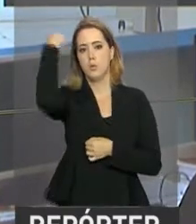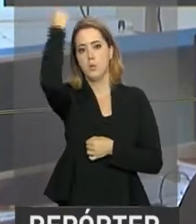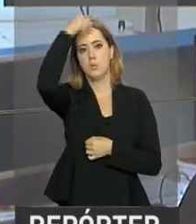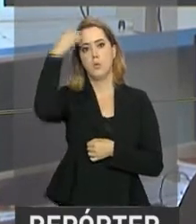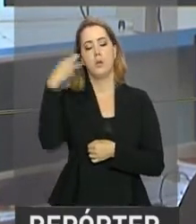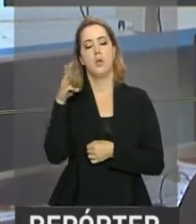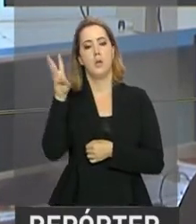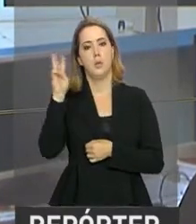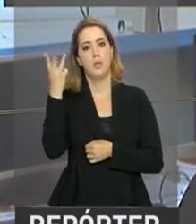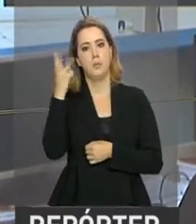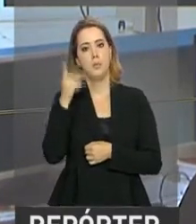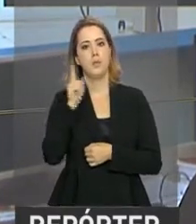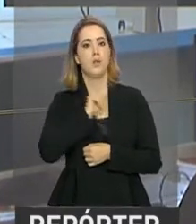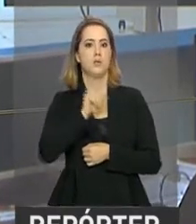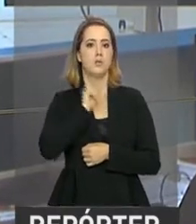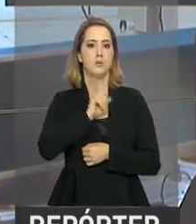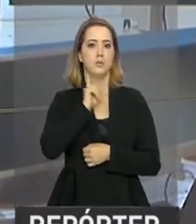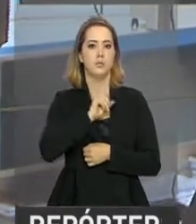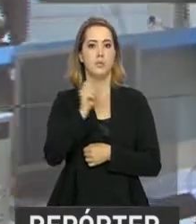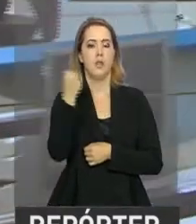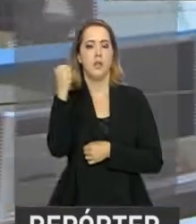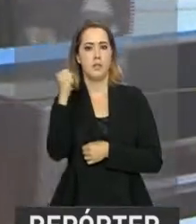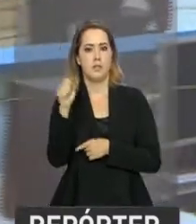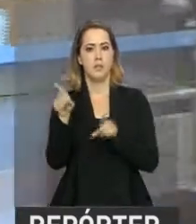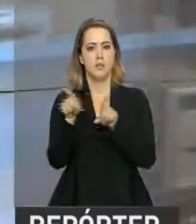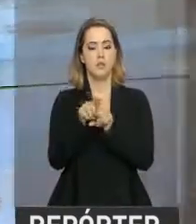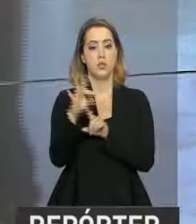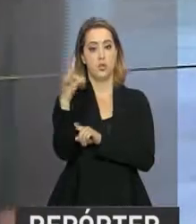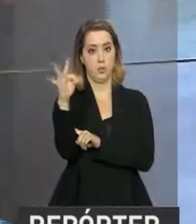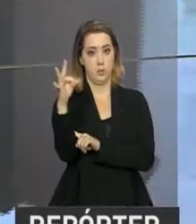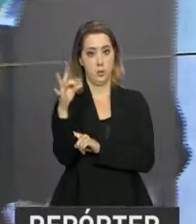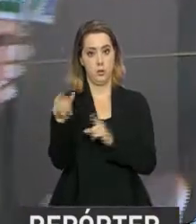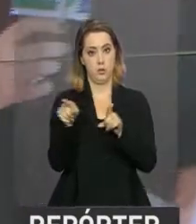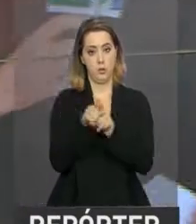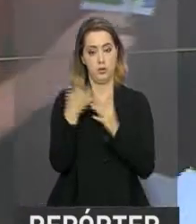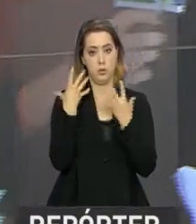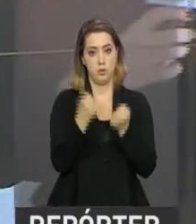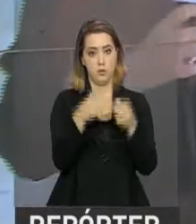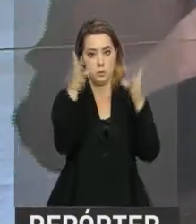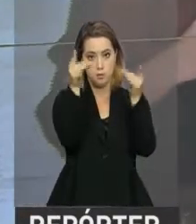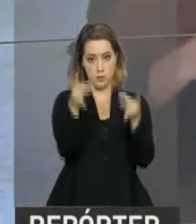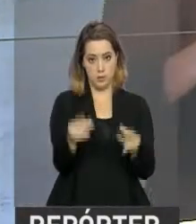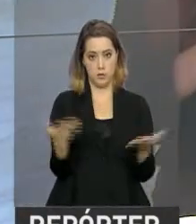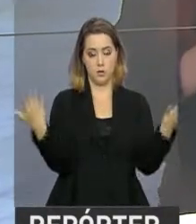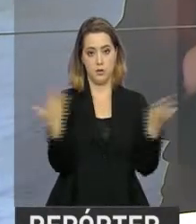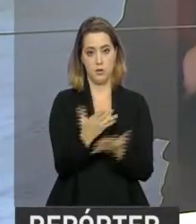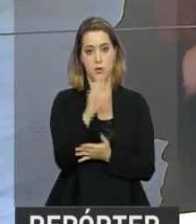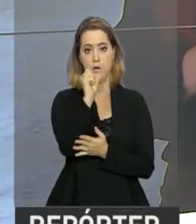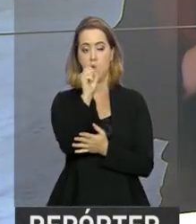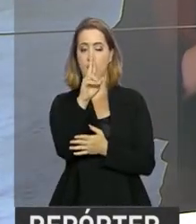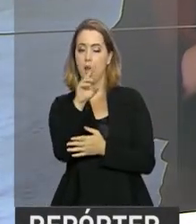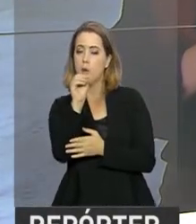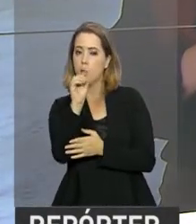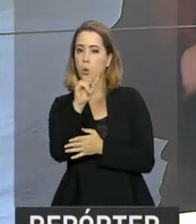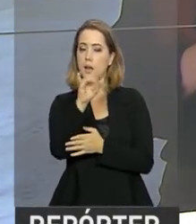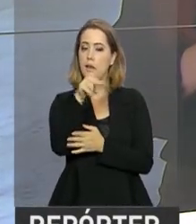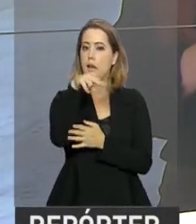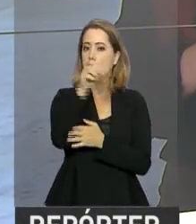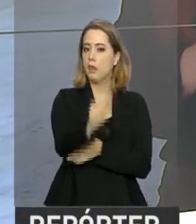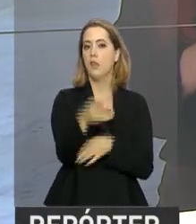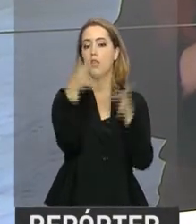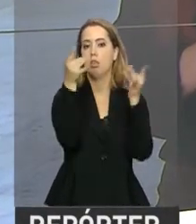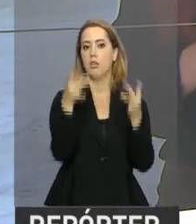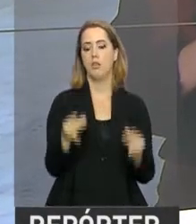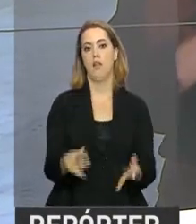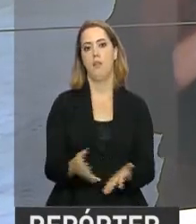gerais sergipe e tocantins ou saber os detalhes dessa notícia com a repórter carolina becker ao vivo boa tarde carolina